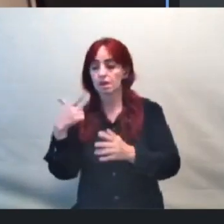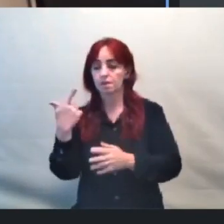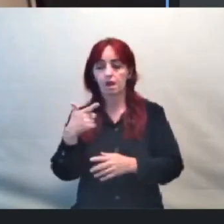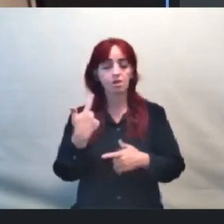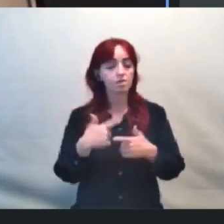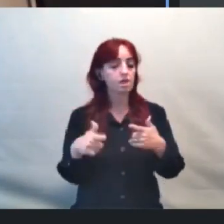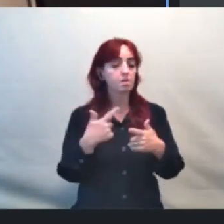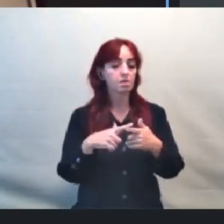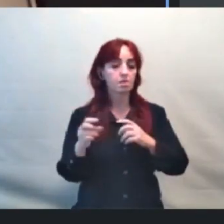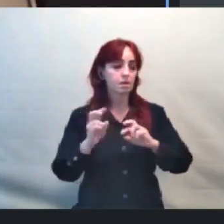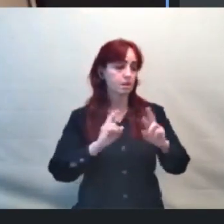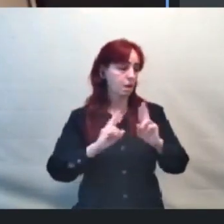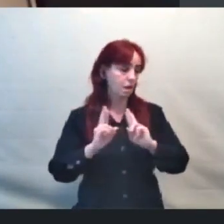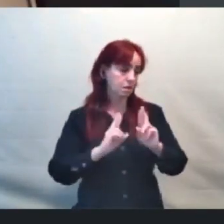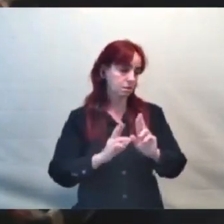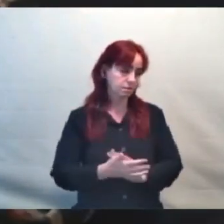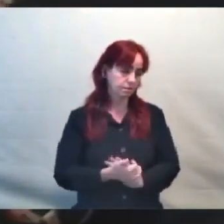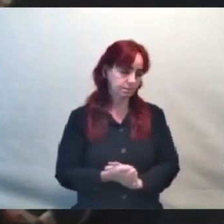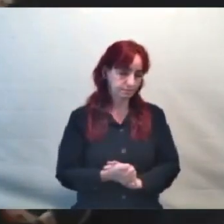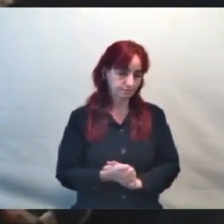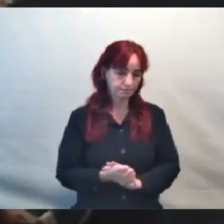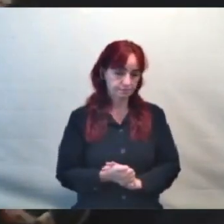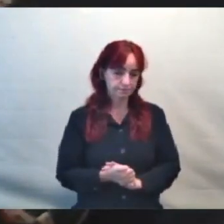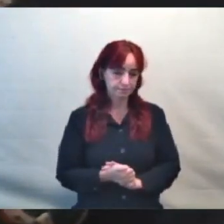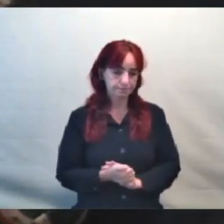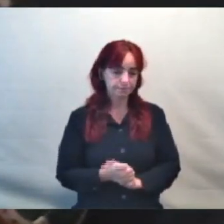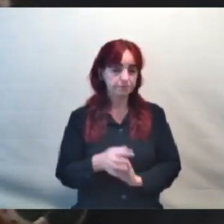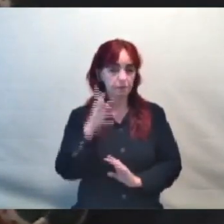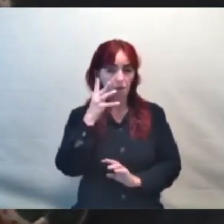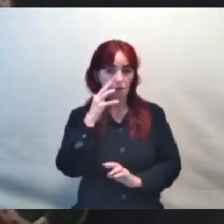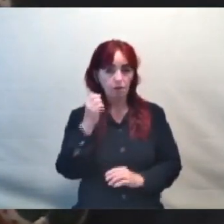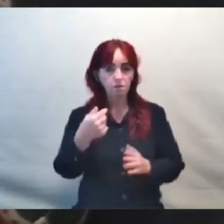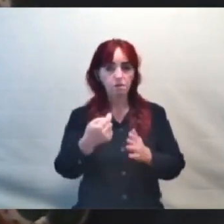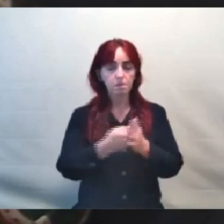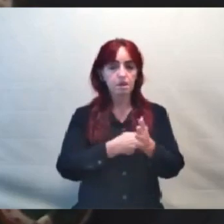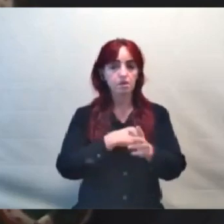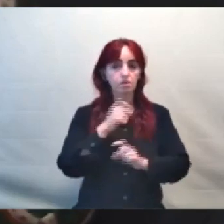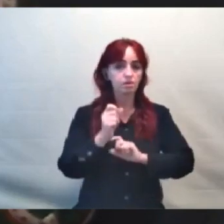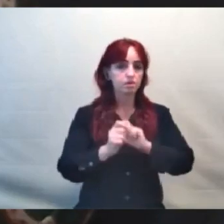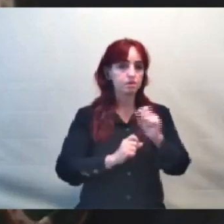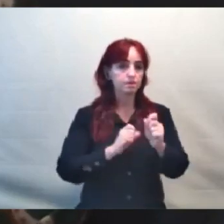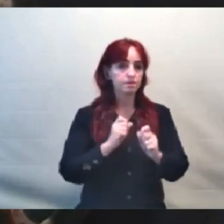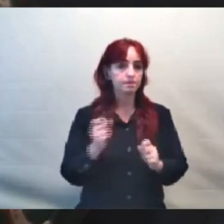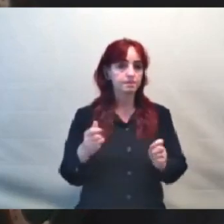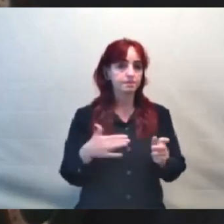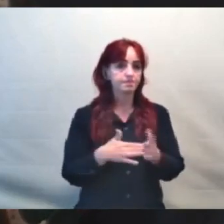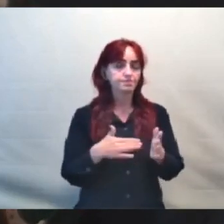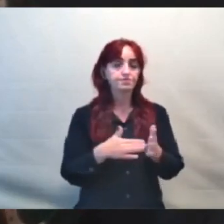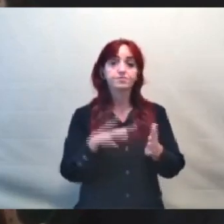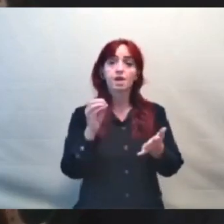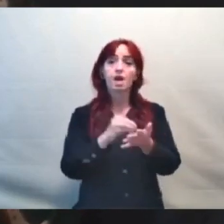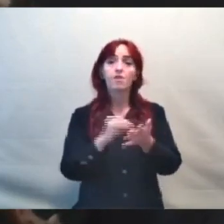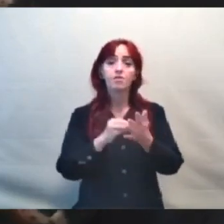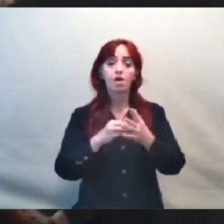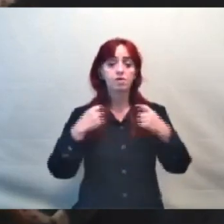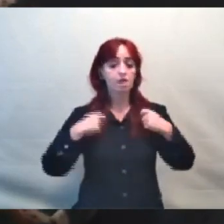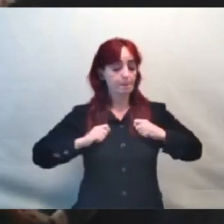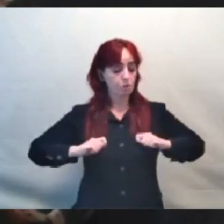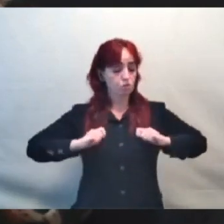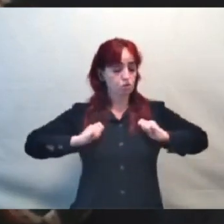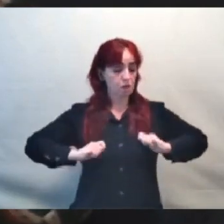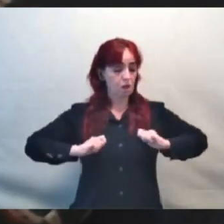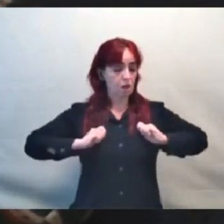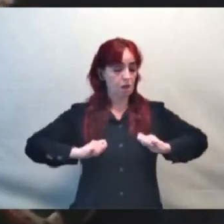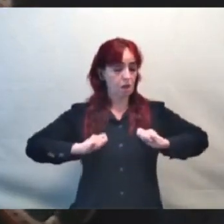problema em relação a isso. Tá? Sim, eu acho que o questionamento que foi, foi até a questão da falta das mochilas também, que eu tinha